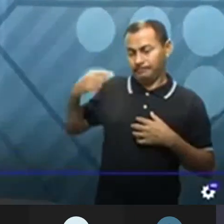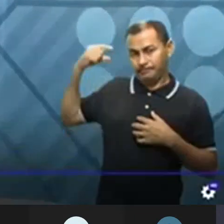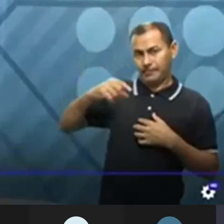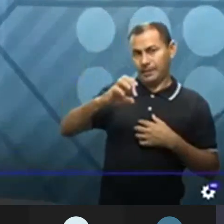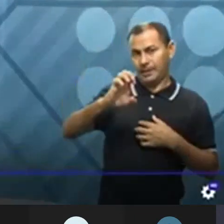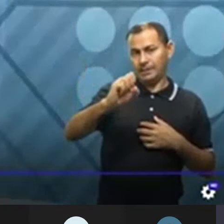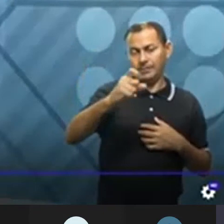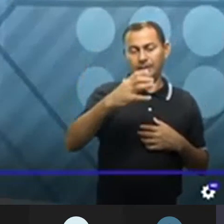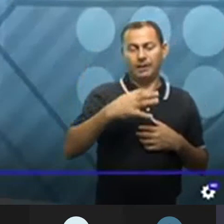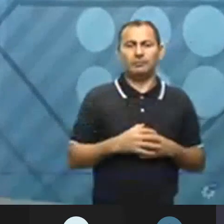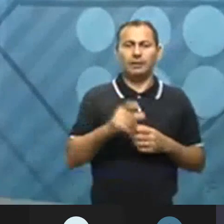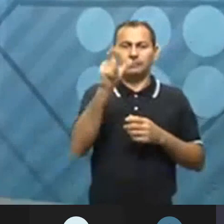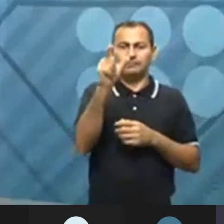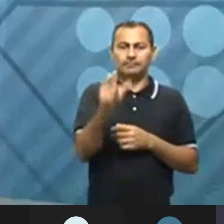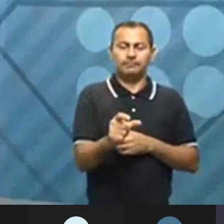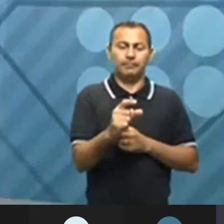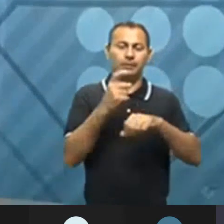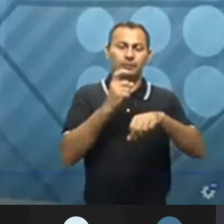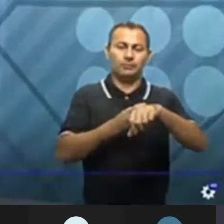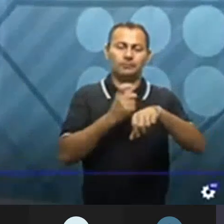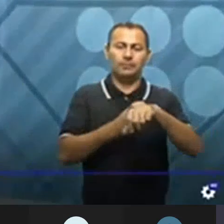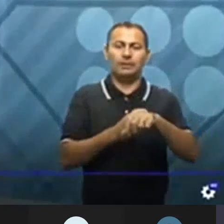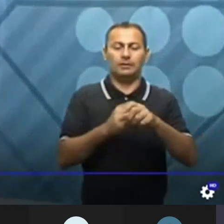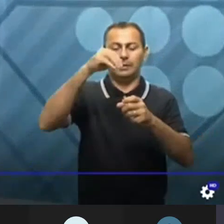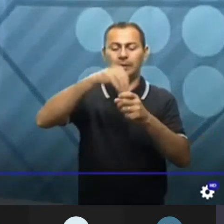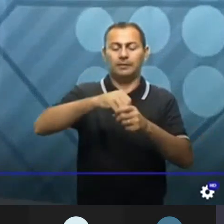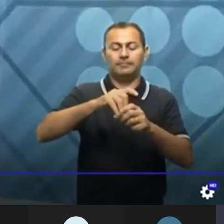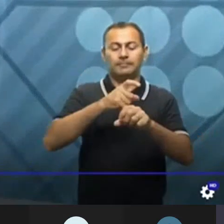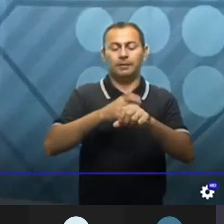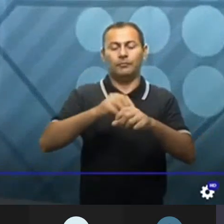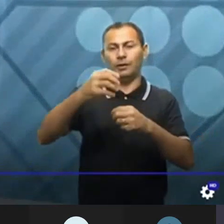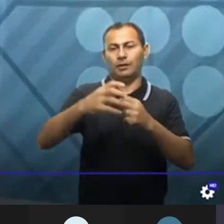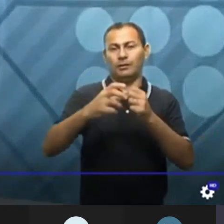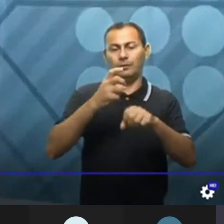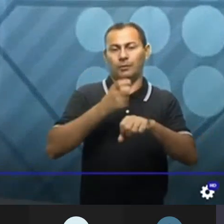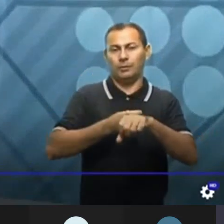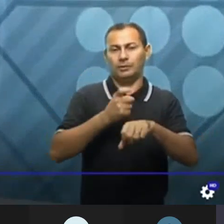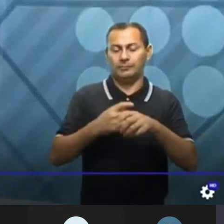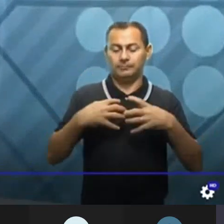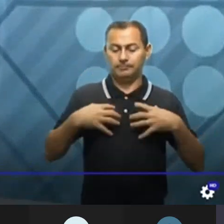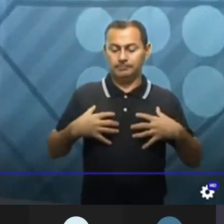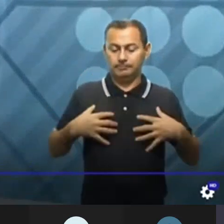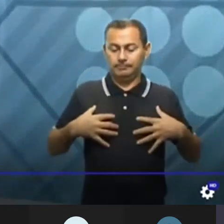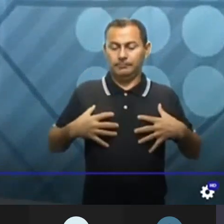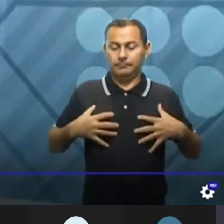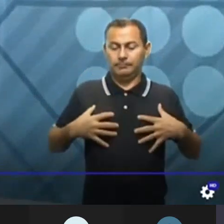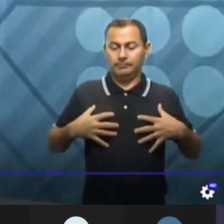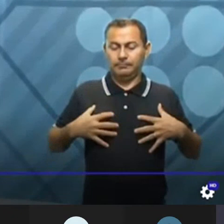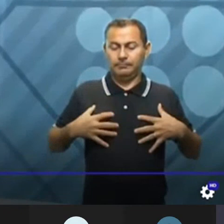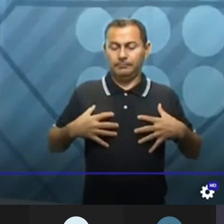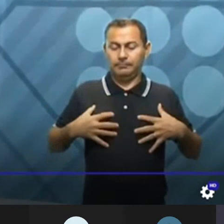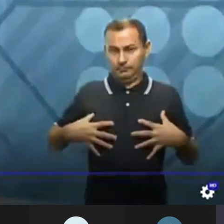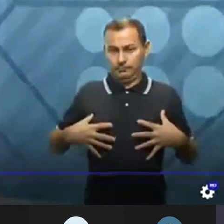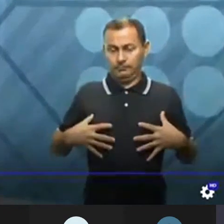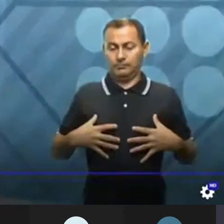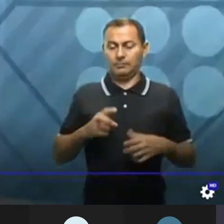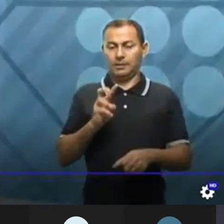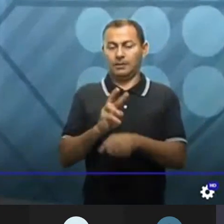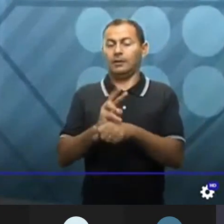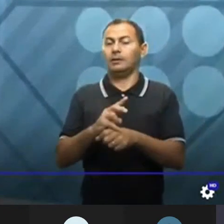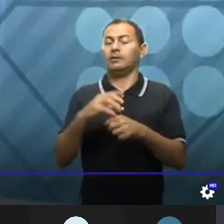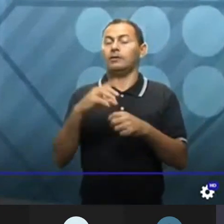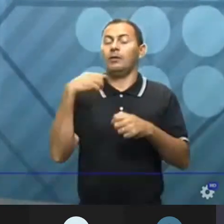pulmões e o coração, eles são protegidos pelas costelas, pela nossa caixa torácica, tá? Por quê? Porque são todos órgãos